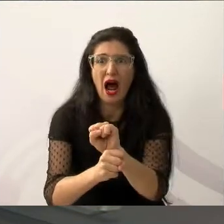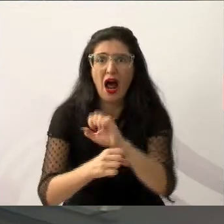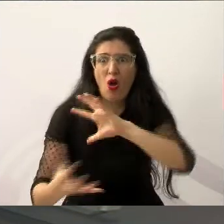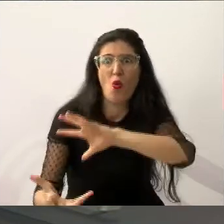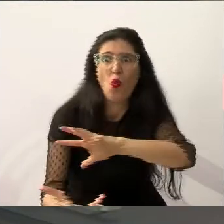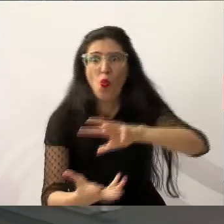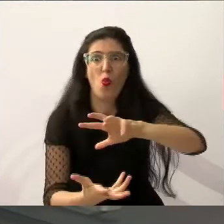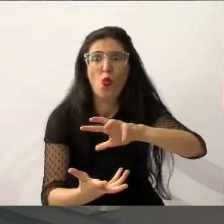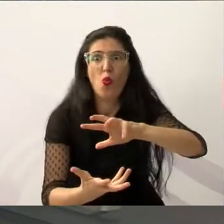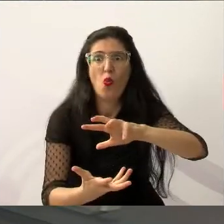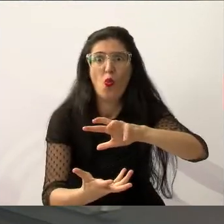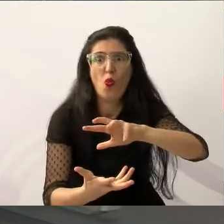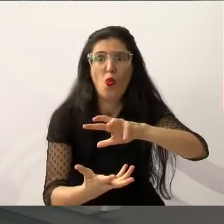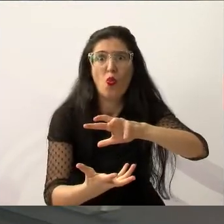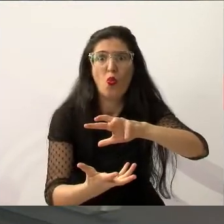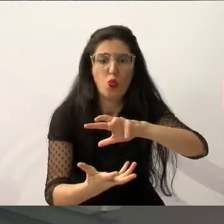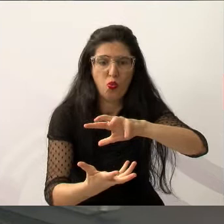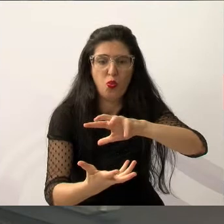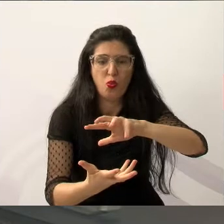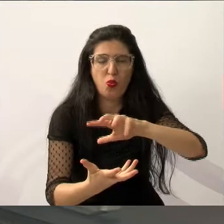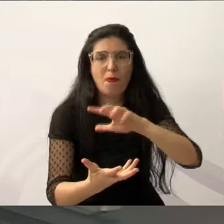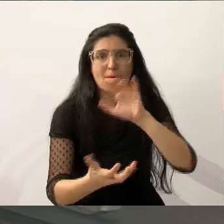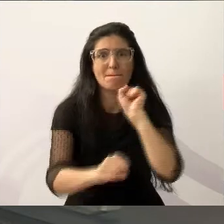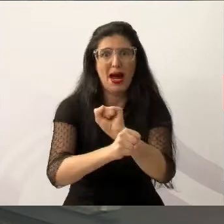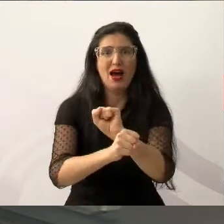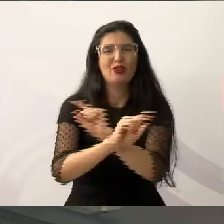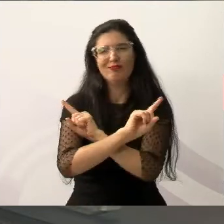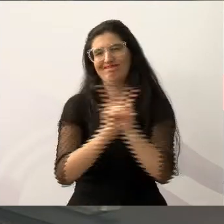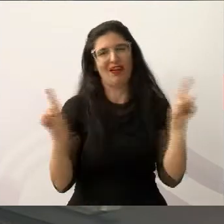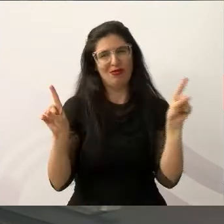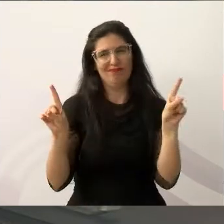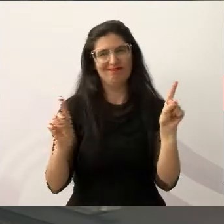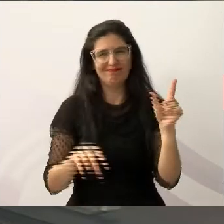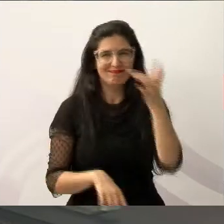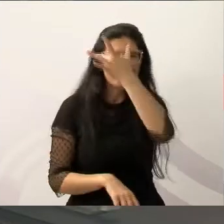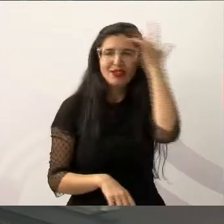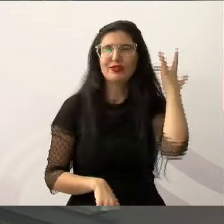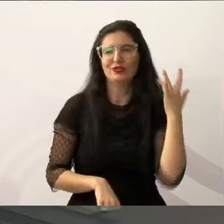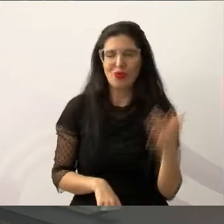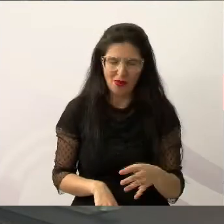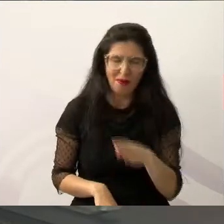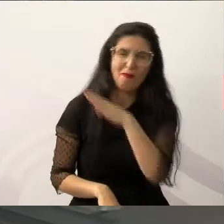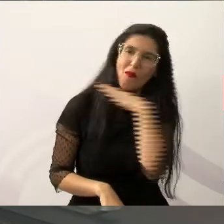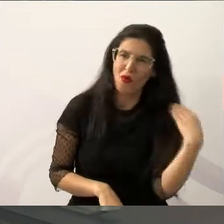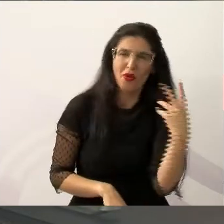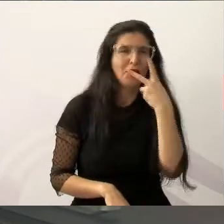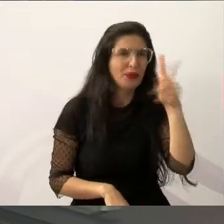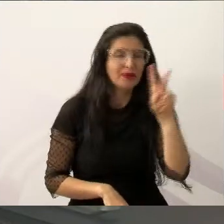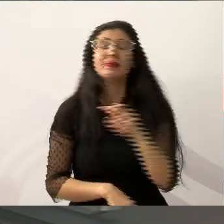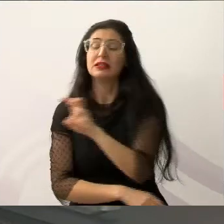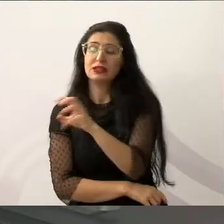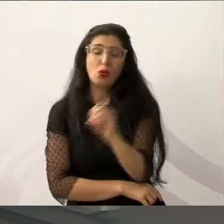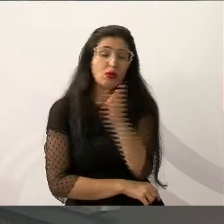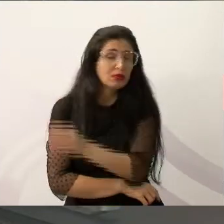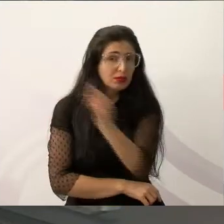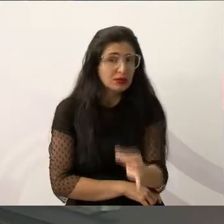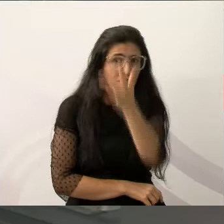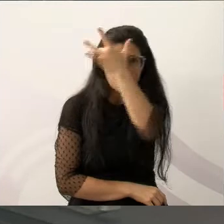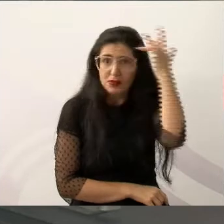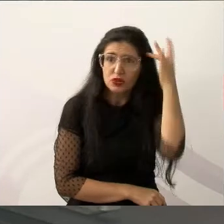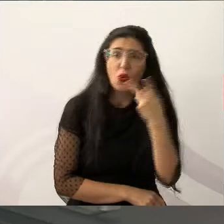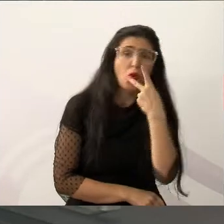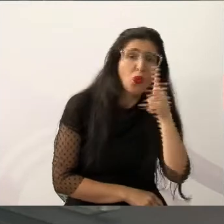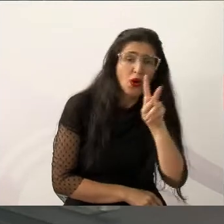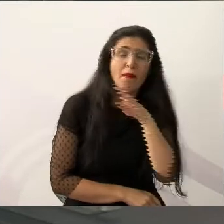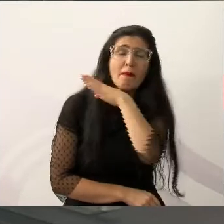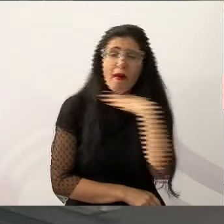morrem acometidas por conta do tabaco. A estatística é que 50% de quem fuma, por exemplo,